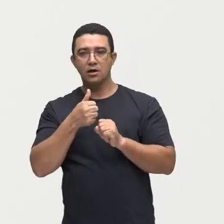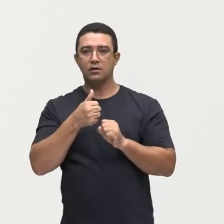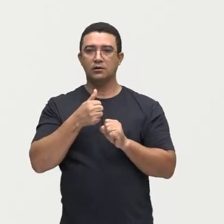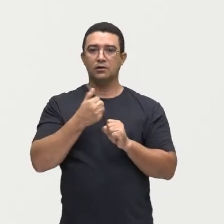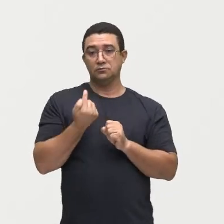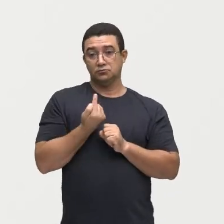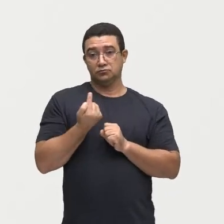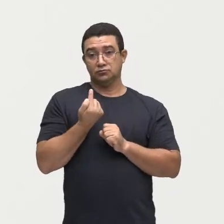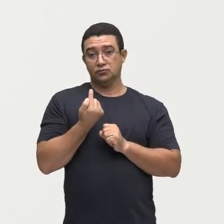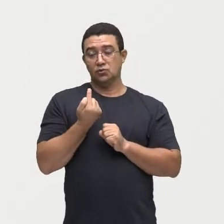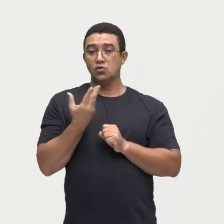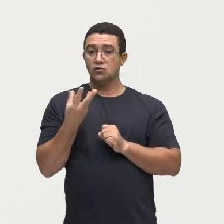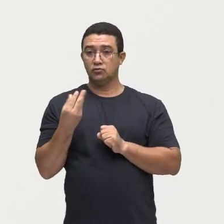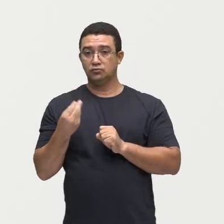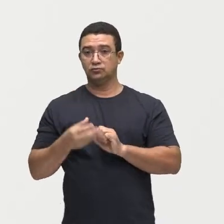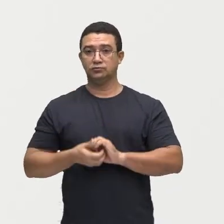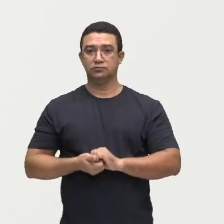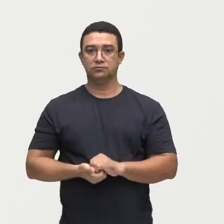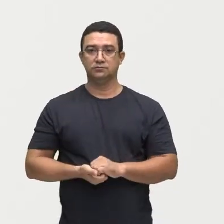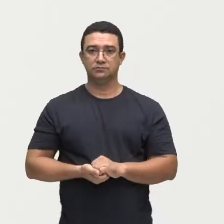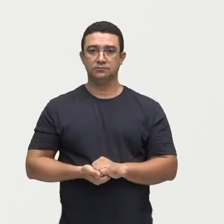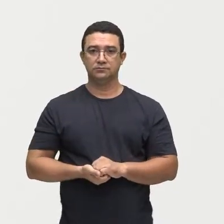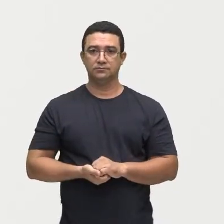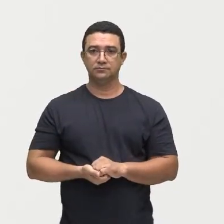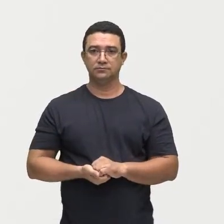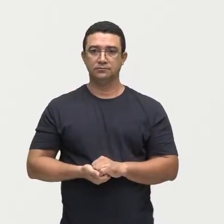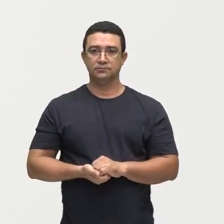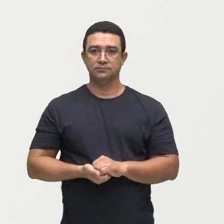e o feminino, as quais.